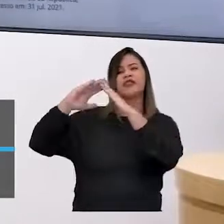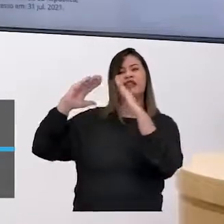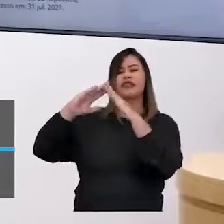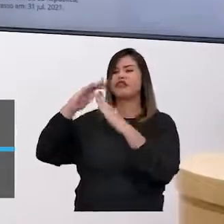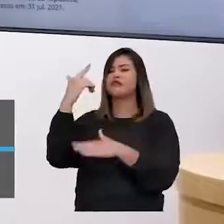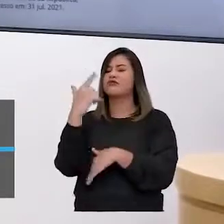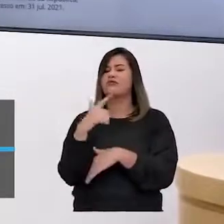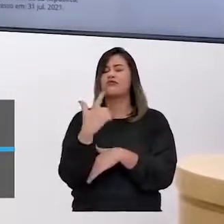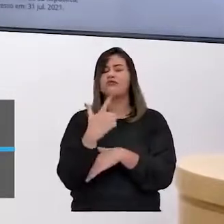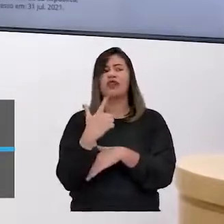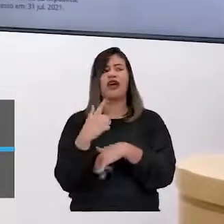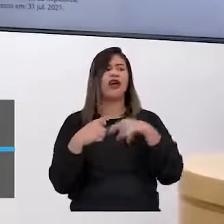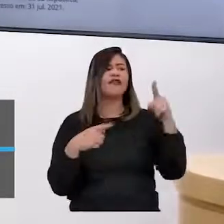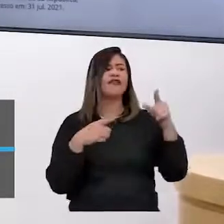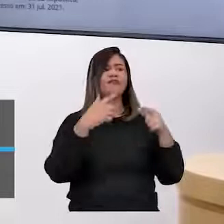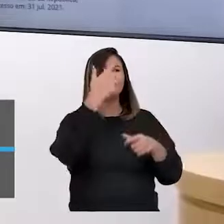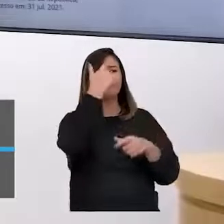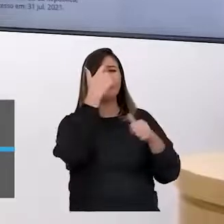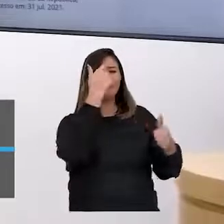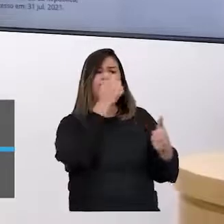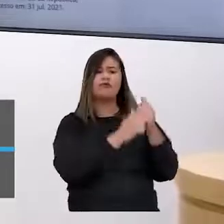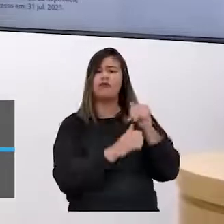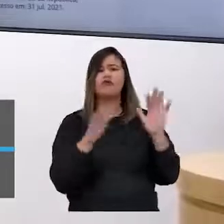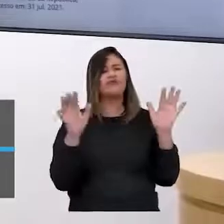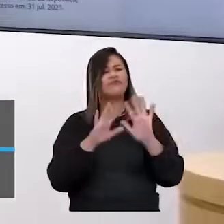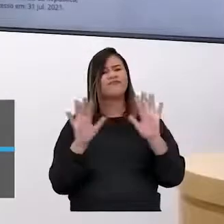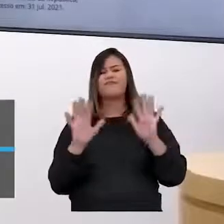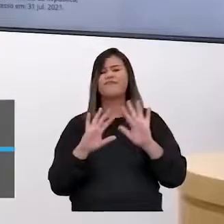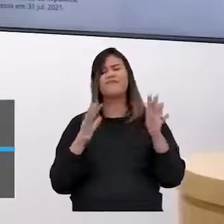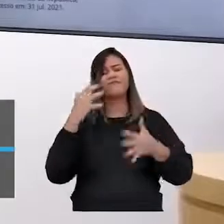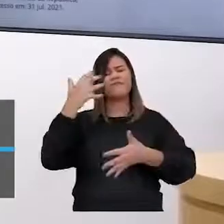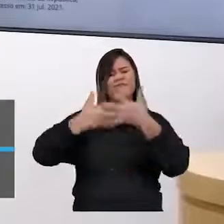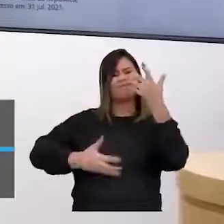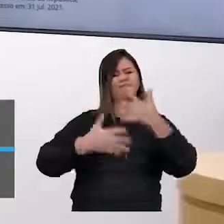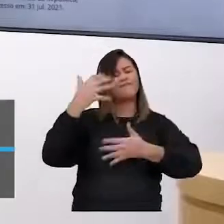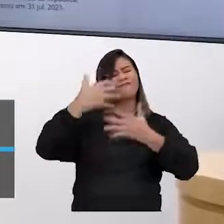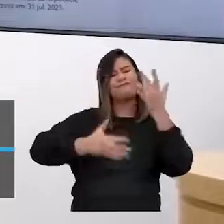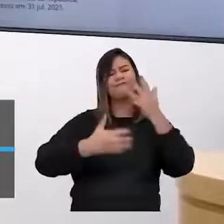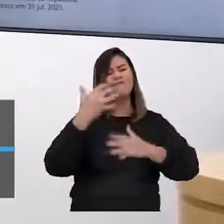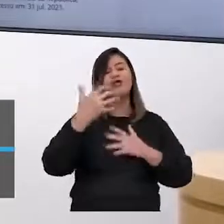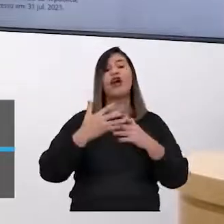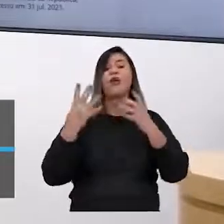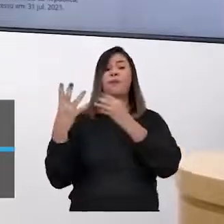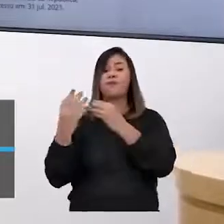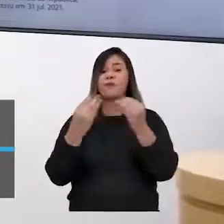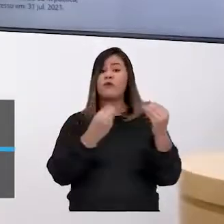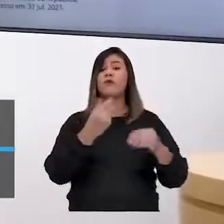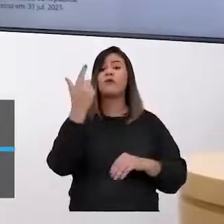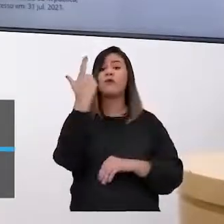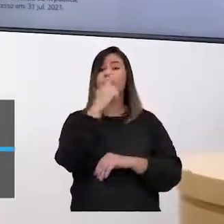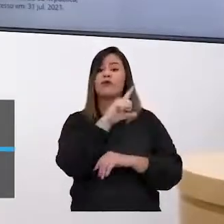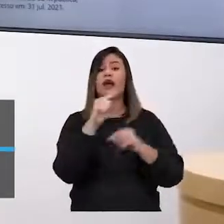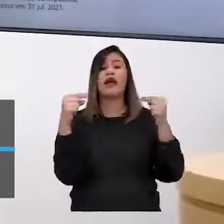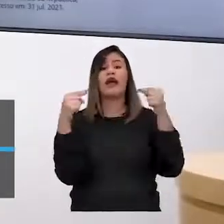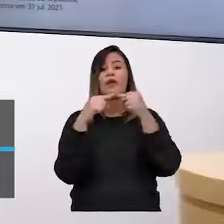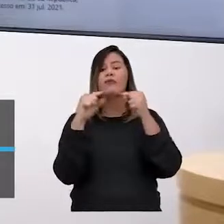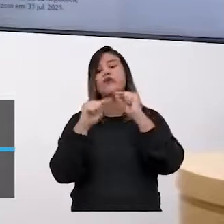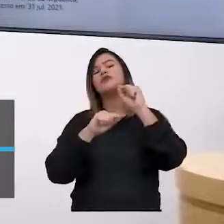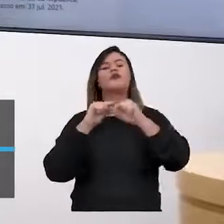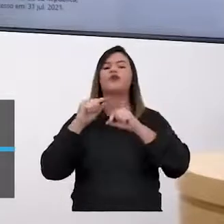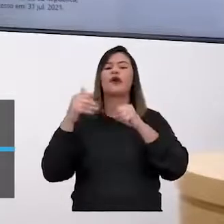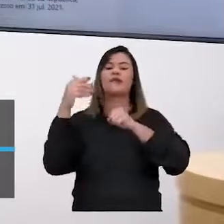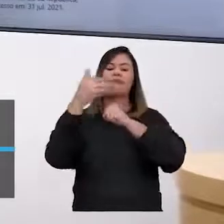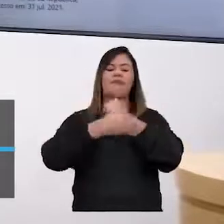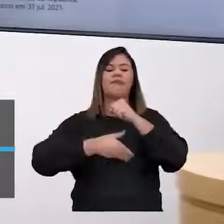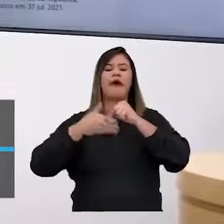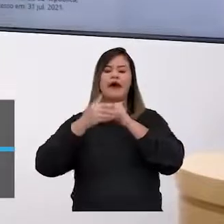Então, certas coisas que a gente vai conseguindo conquistar, elas só são conseguidas depois que a gente consegue pelo menos esse básico